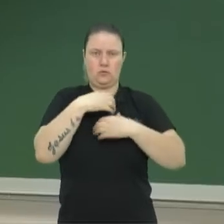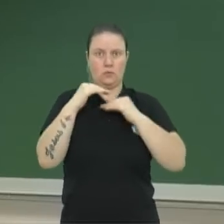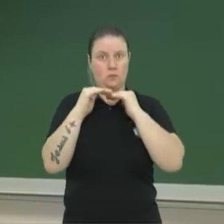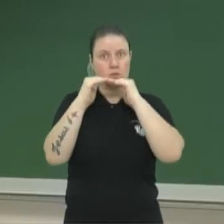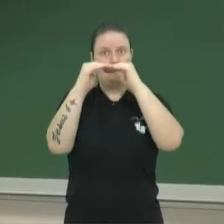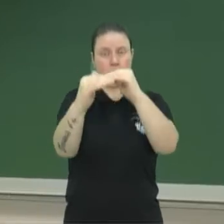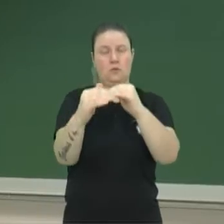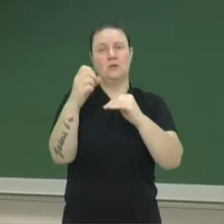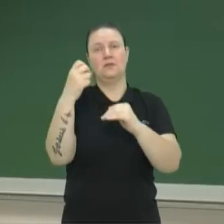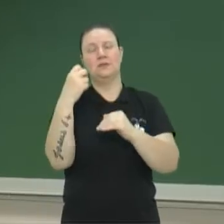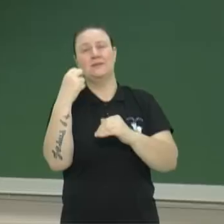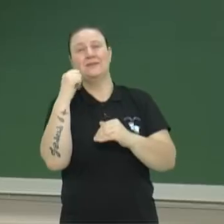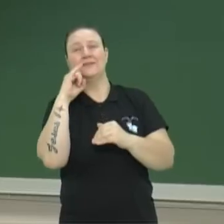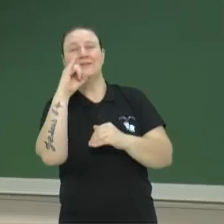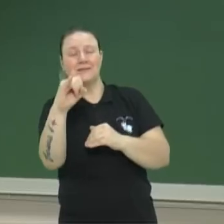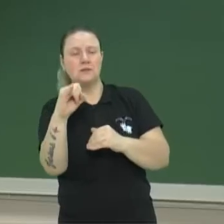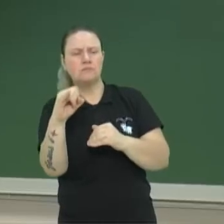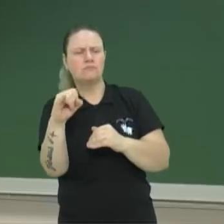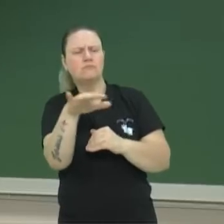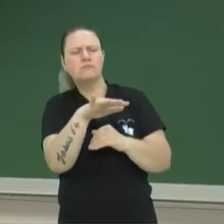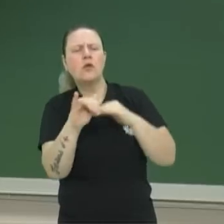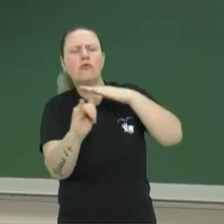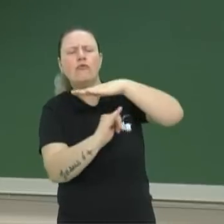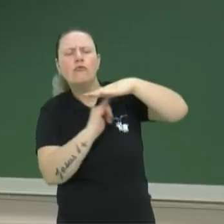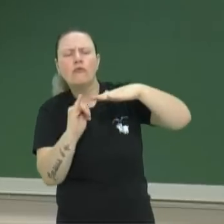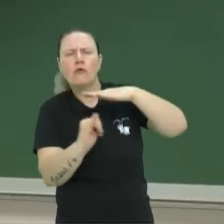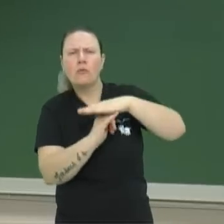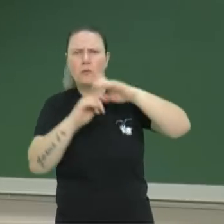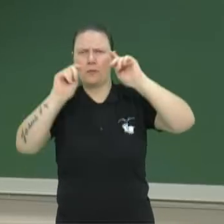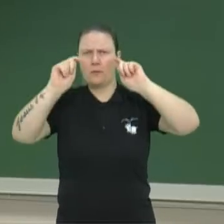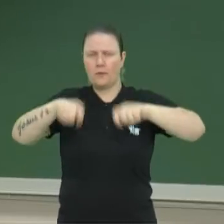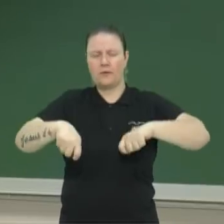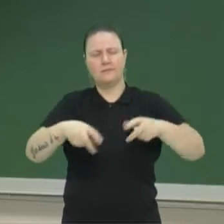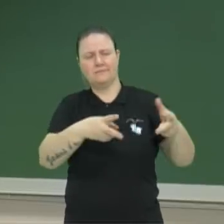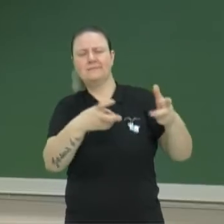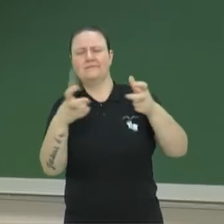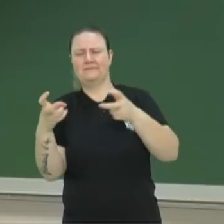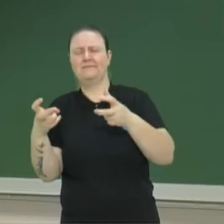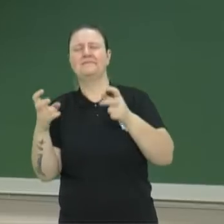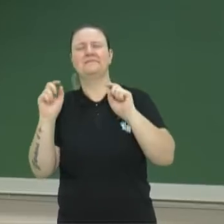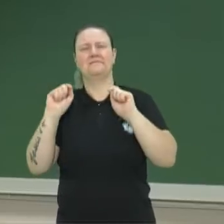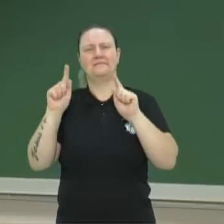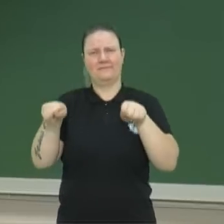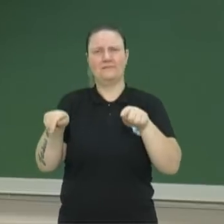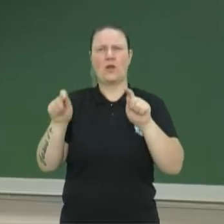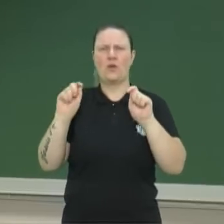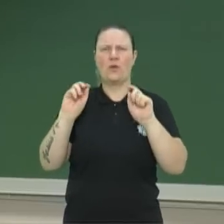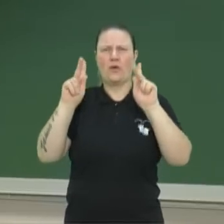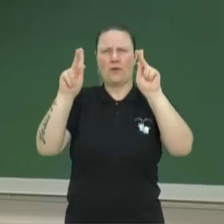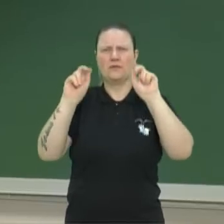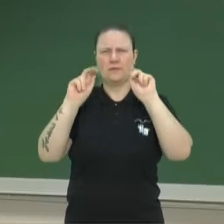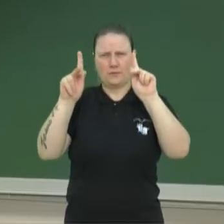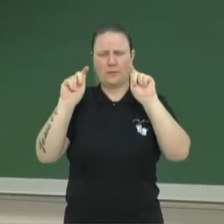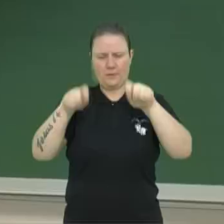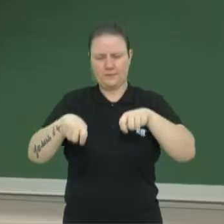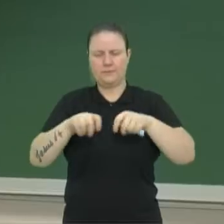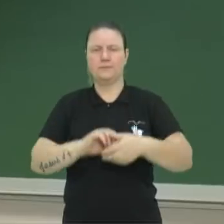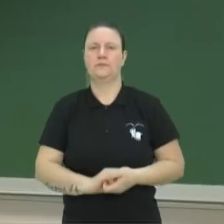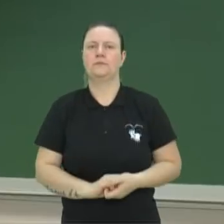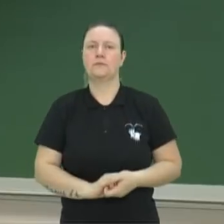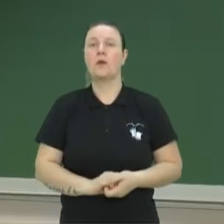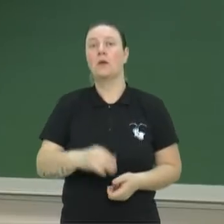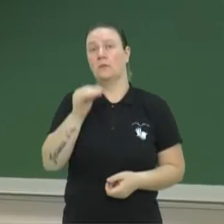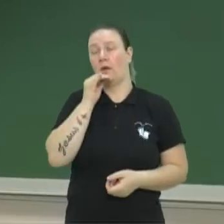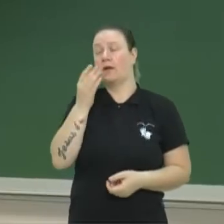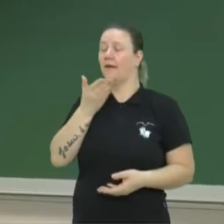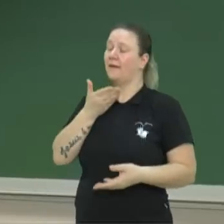padrão. Se a situação não exige formalidade, eu posso usar uma outra variedade. Por exemplo, conversando com um amigo, eu não preciso usar sempre a